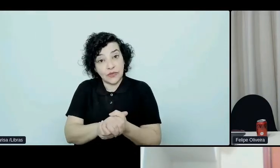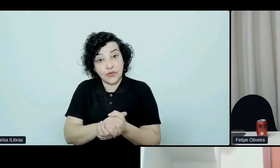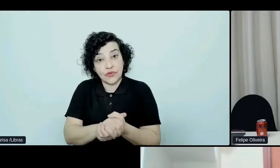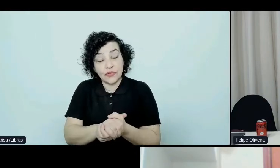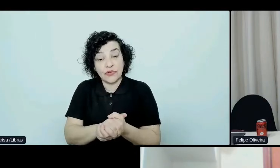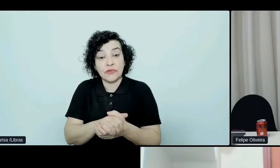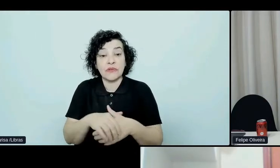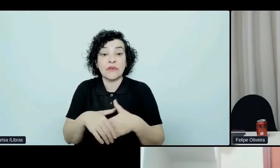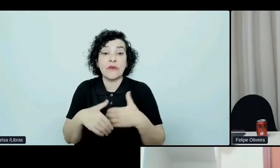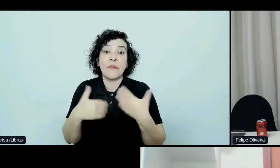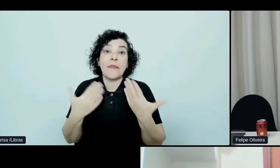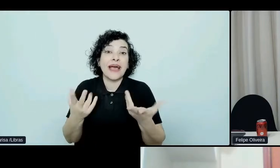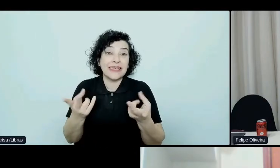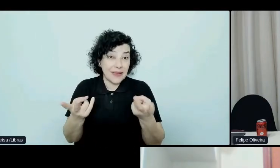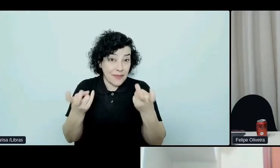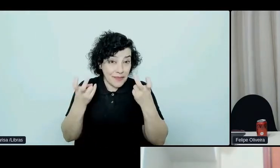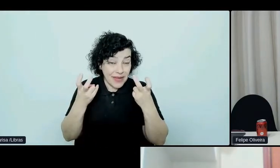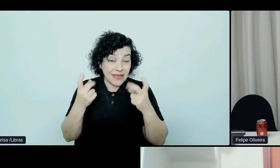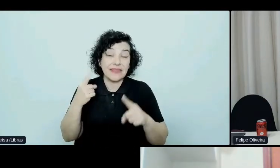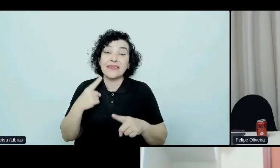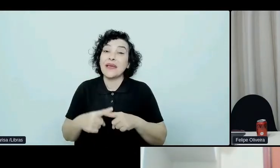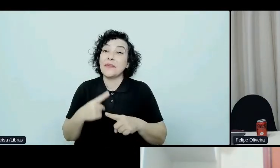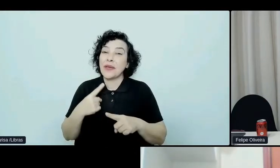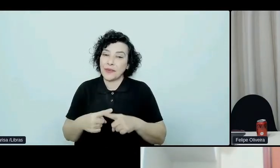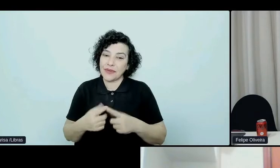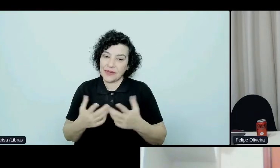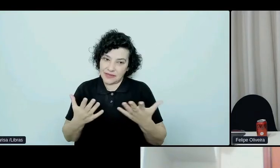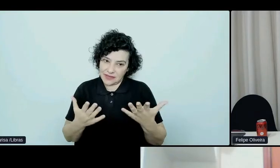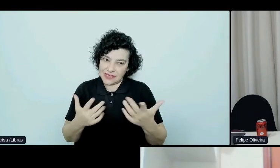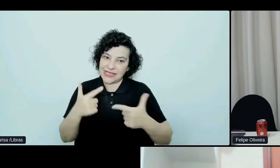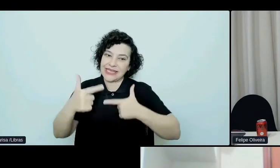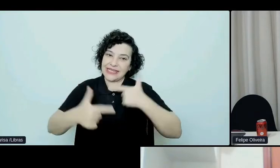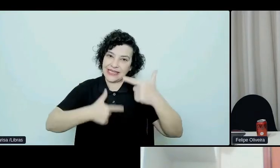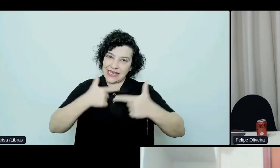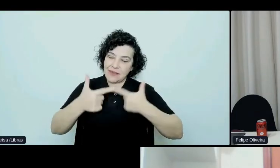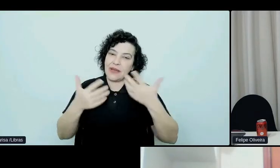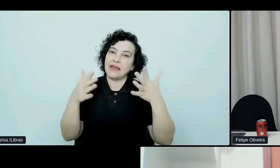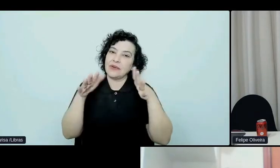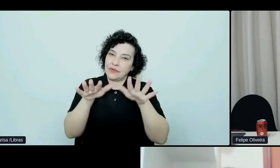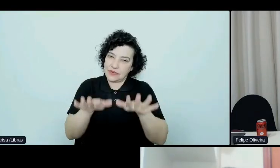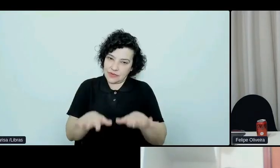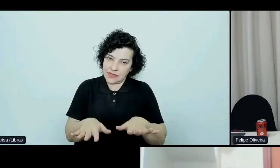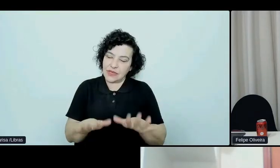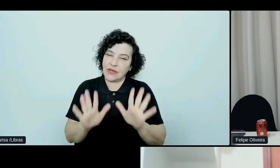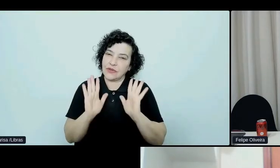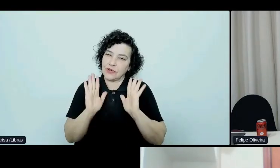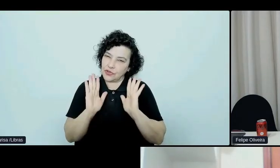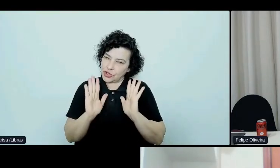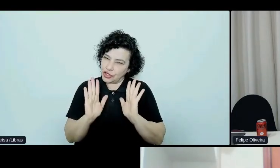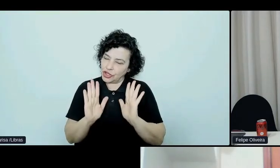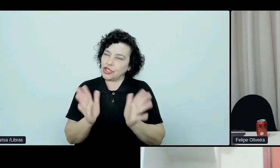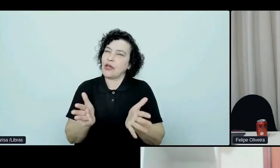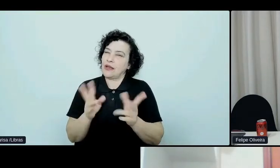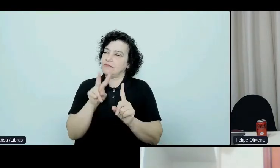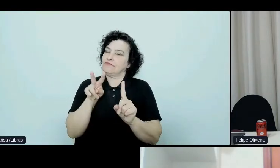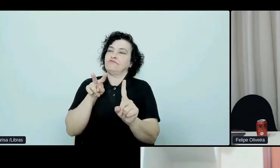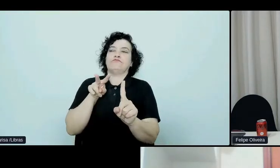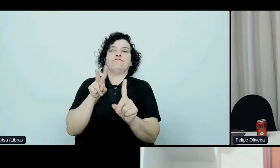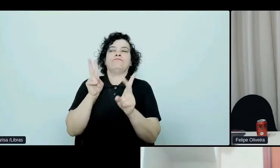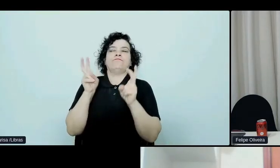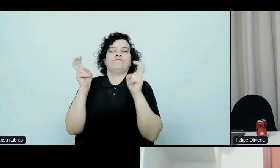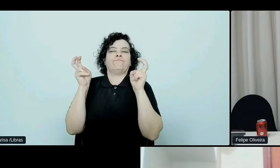Então, isso tudo mascara muito. E chega na época de adulto, os nossos filhos vão sendo diagnosticados,